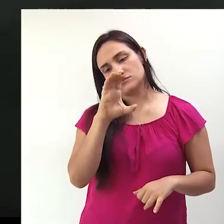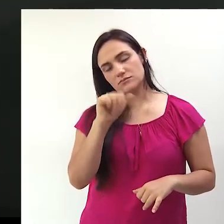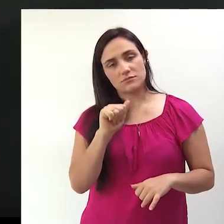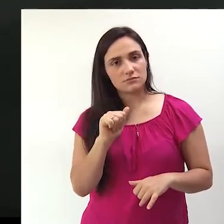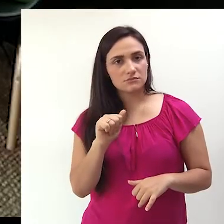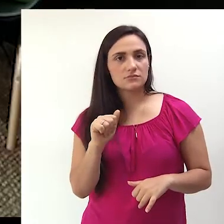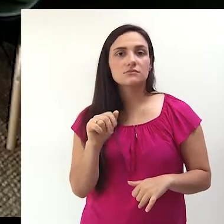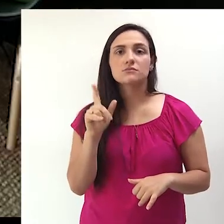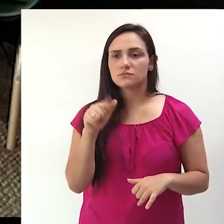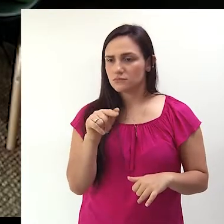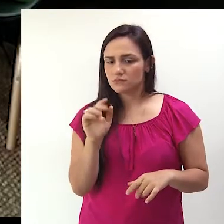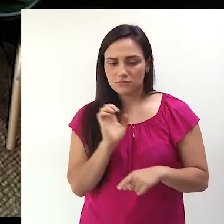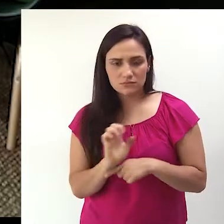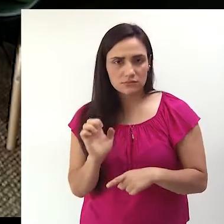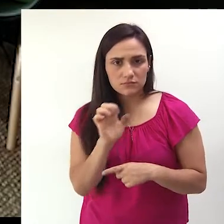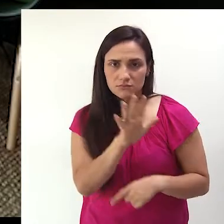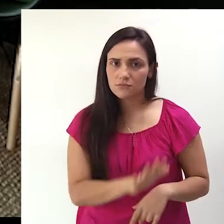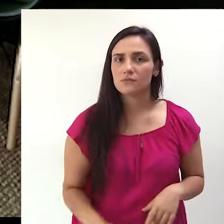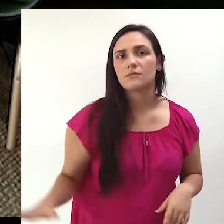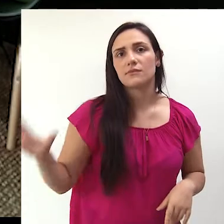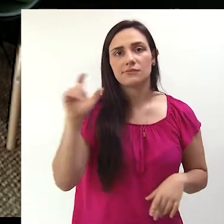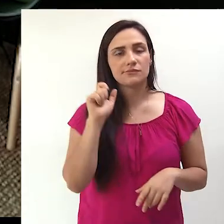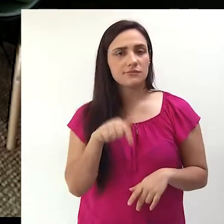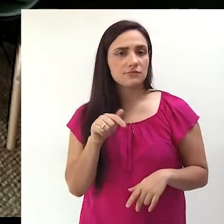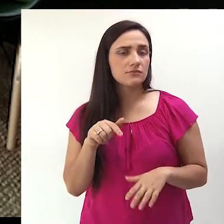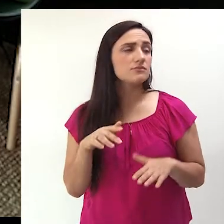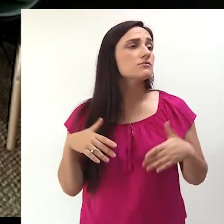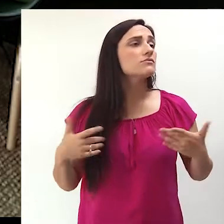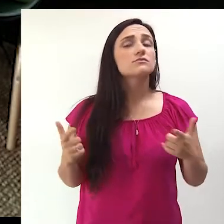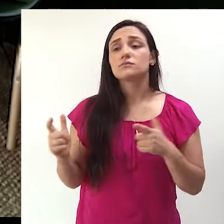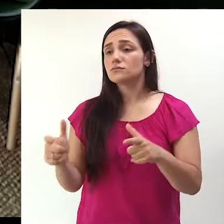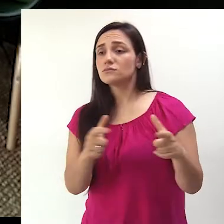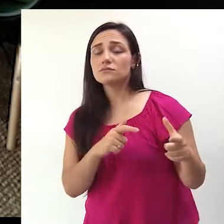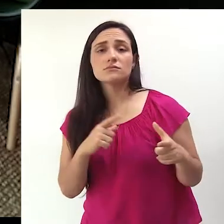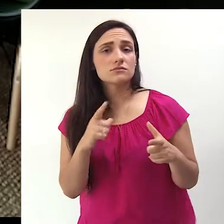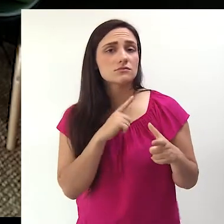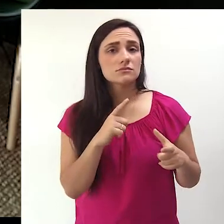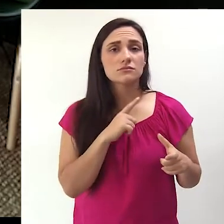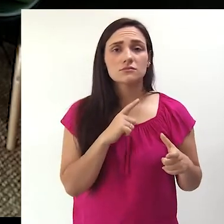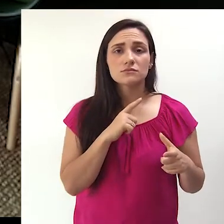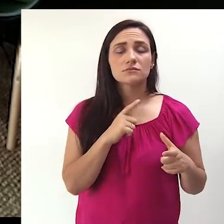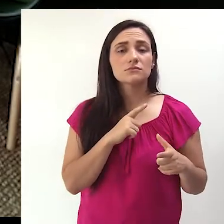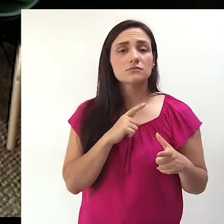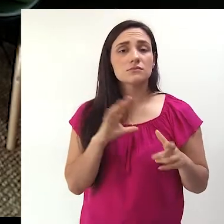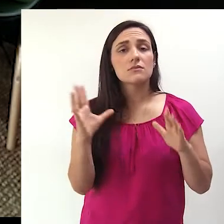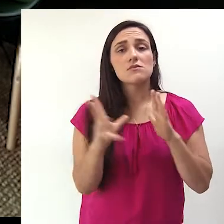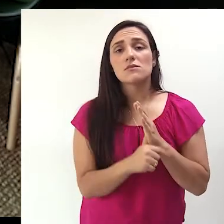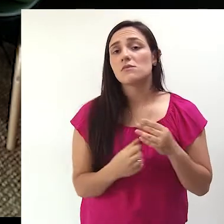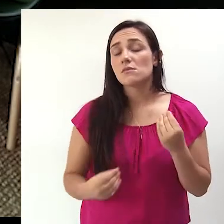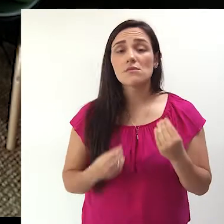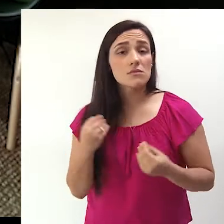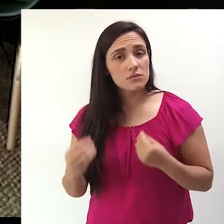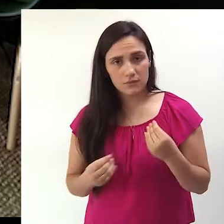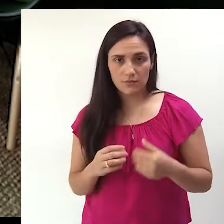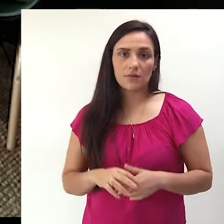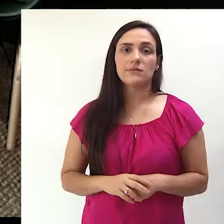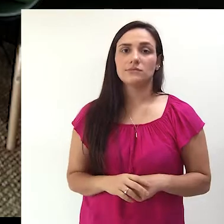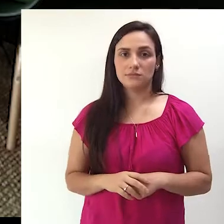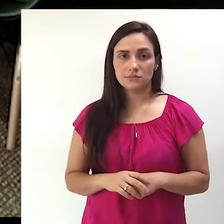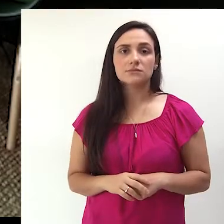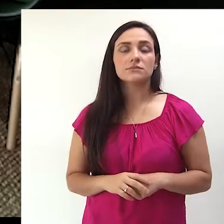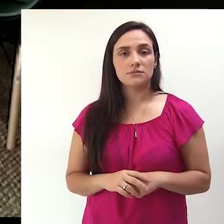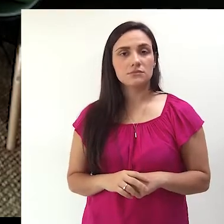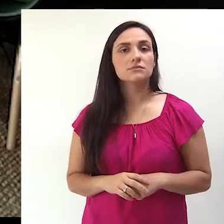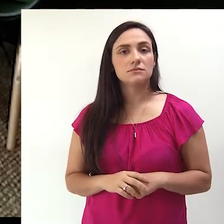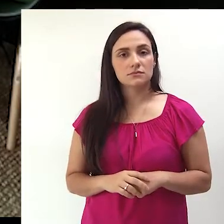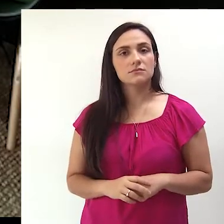dos tipos de crime, aonde eles ocorrem, em que período, enfim, todo esse levantamento em quantidades e forma de